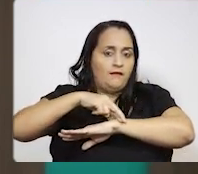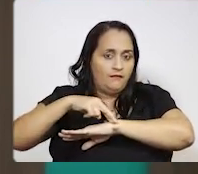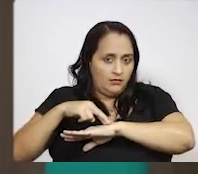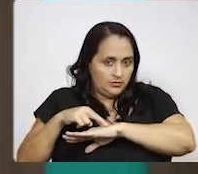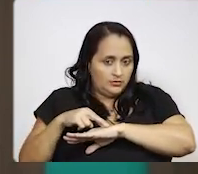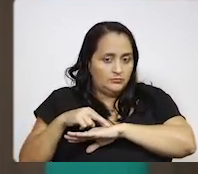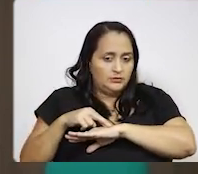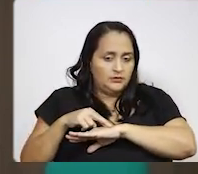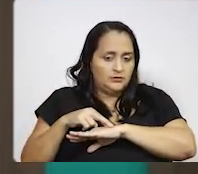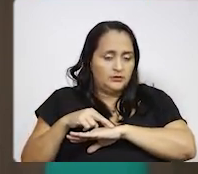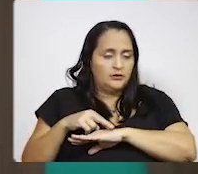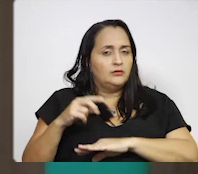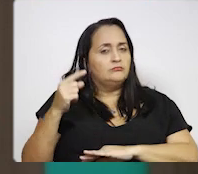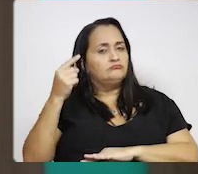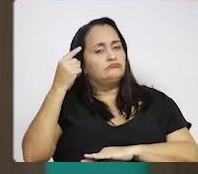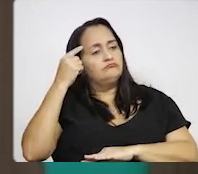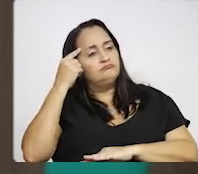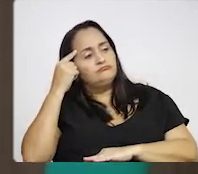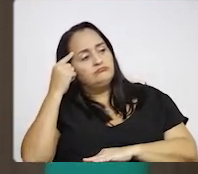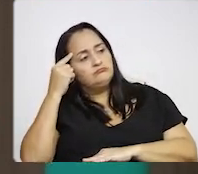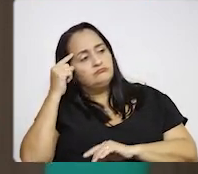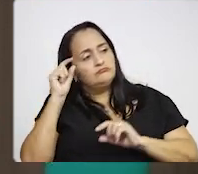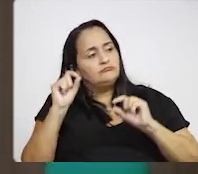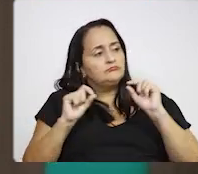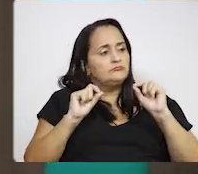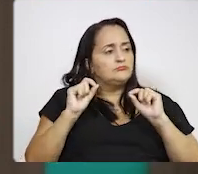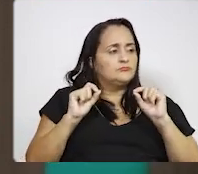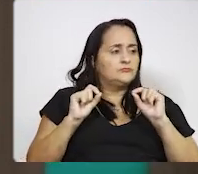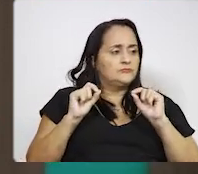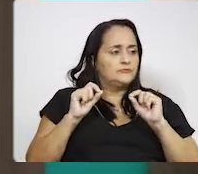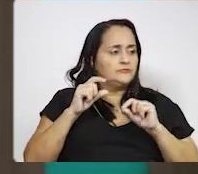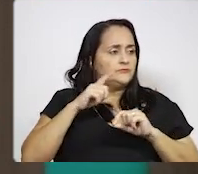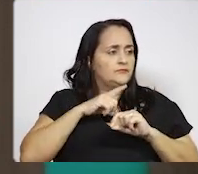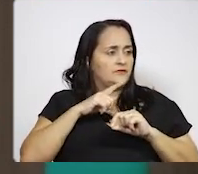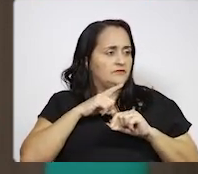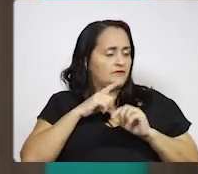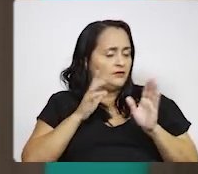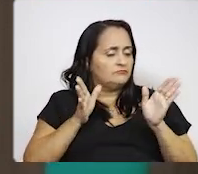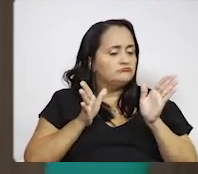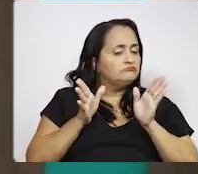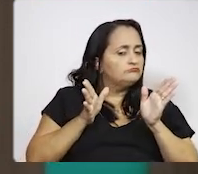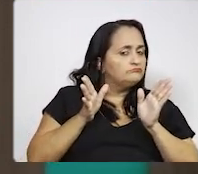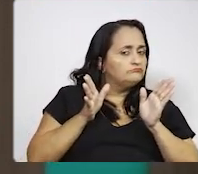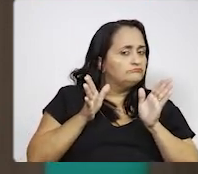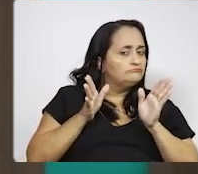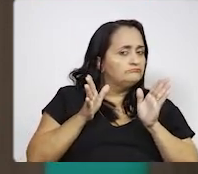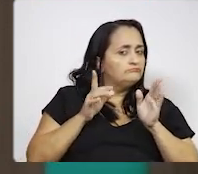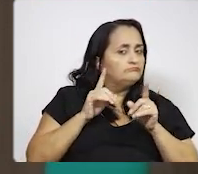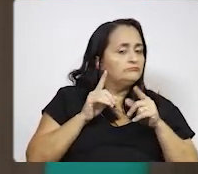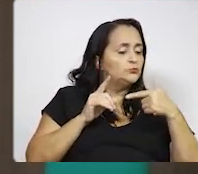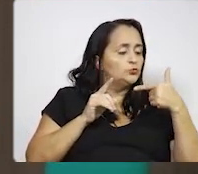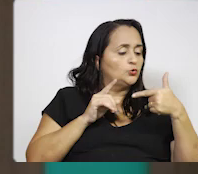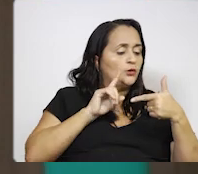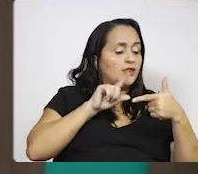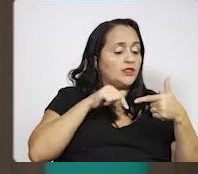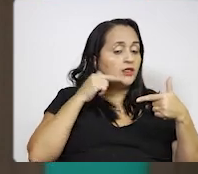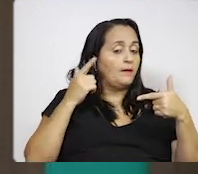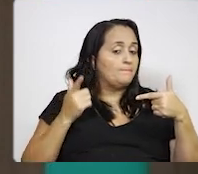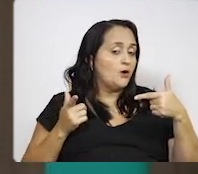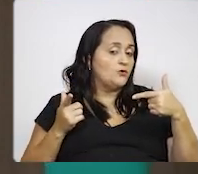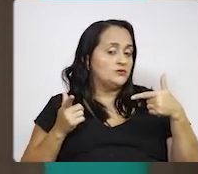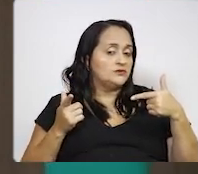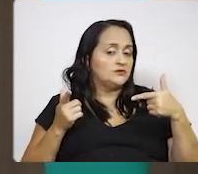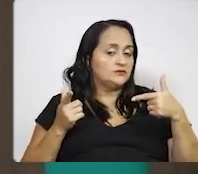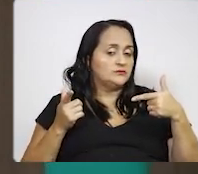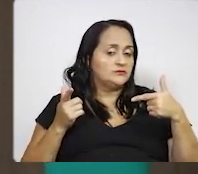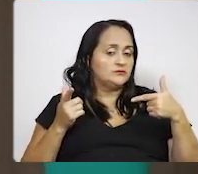reta numérica, ela vai ficar justamente depois do 2. Então, se